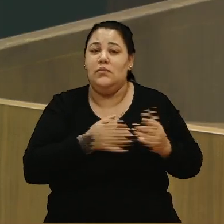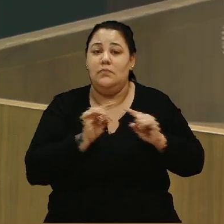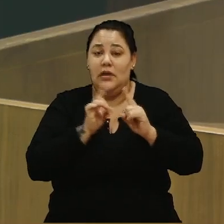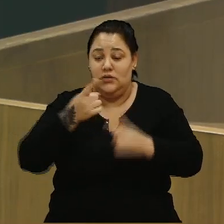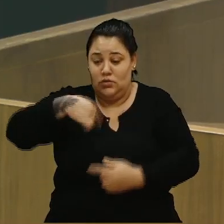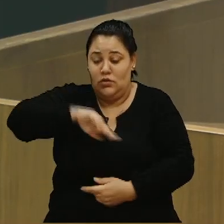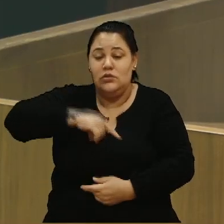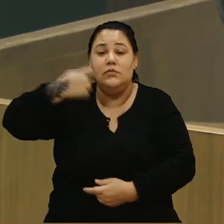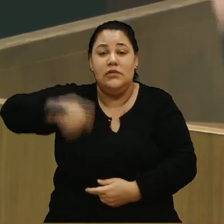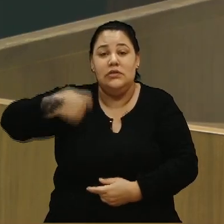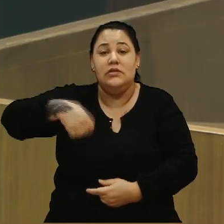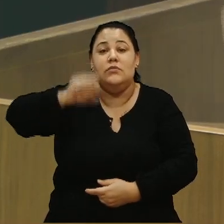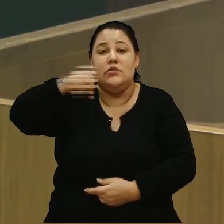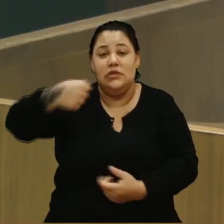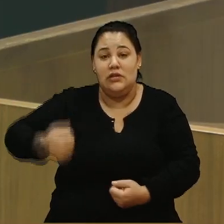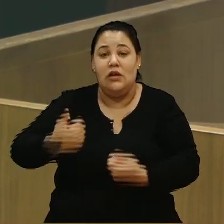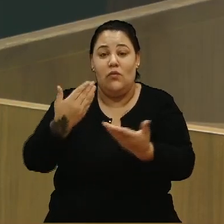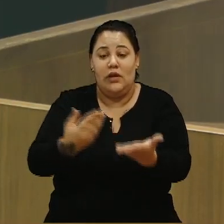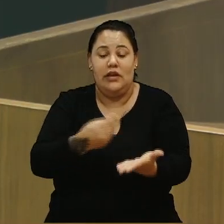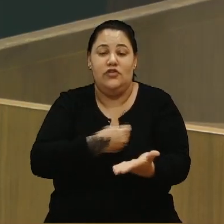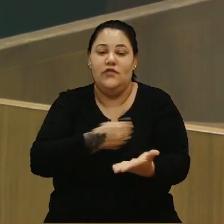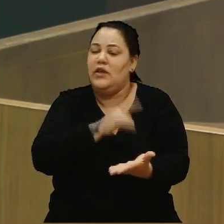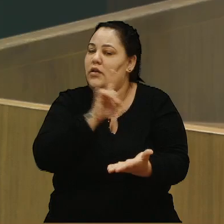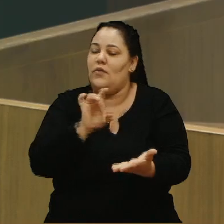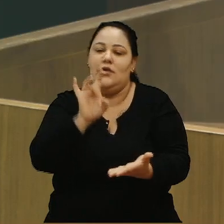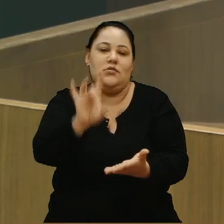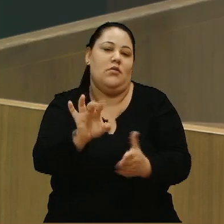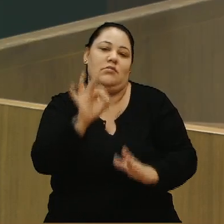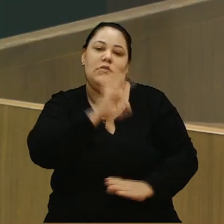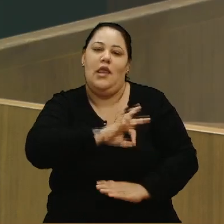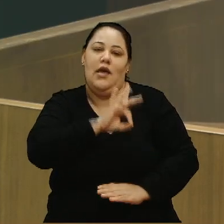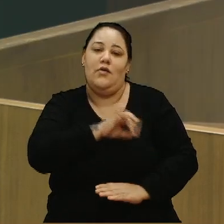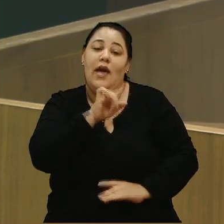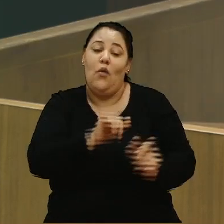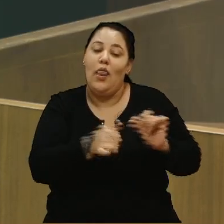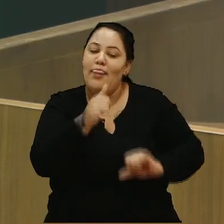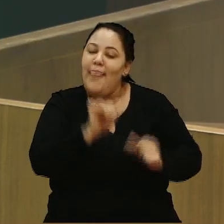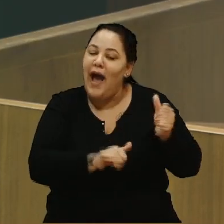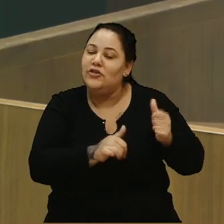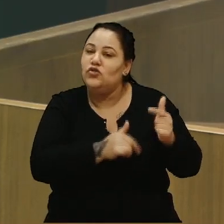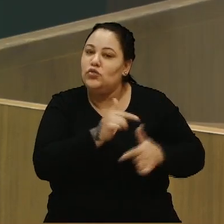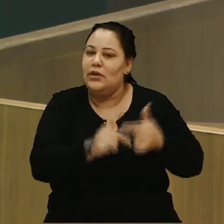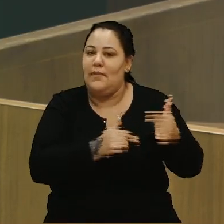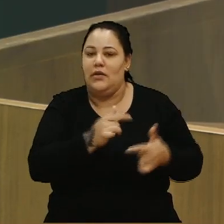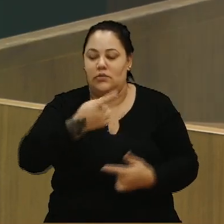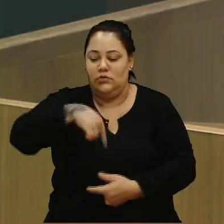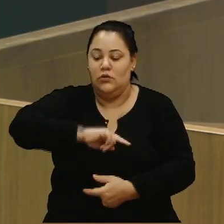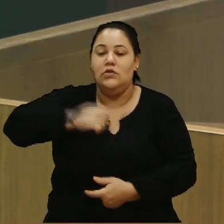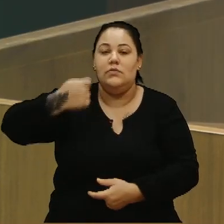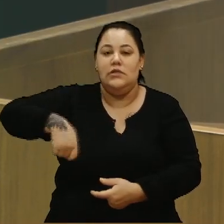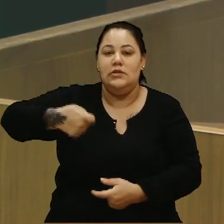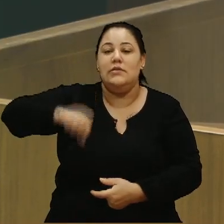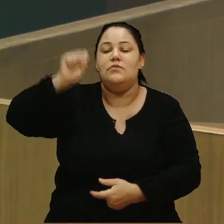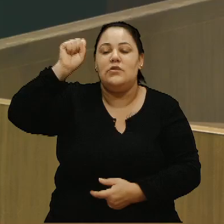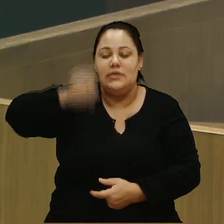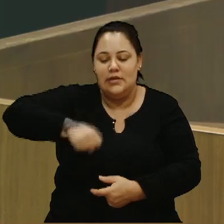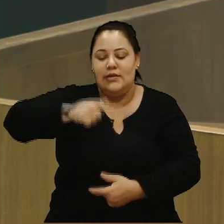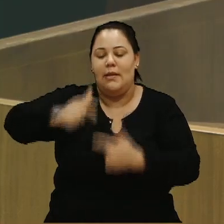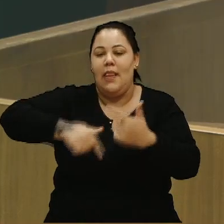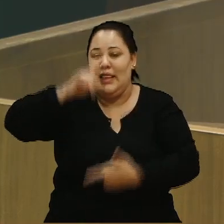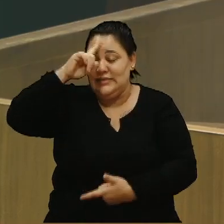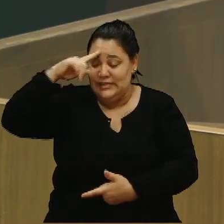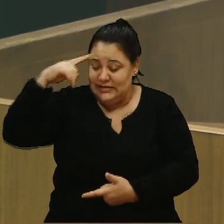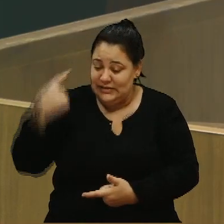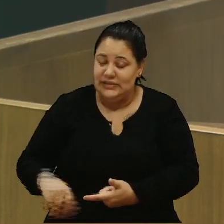precisamos qualificar, porque não é só o salário, são condições de trabalho e nós precisamos trabalhar incansavelmente. Se